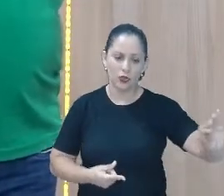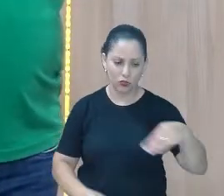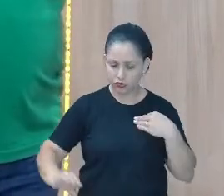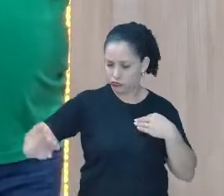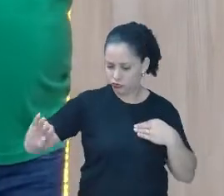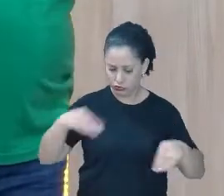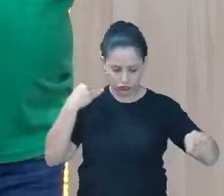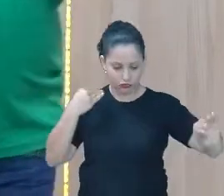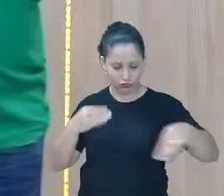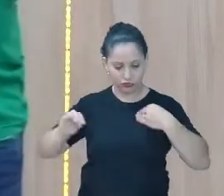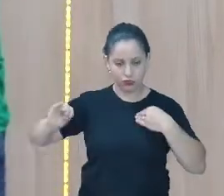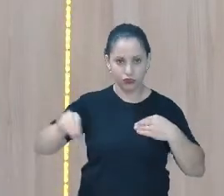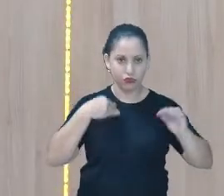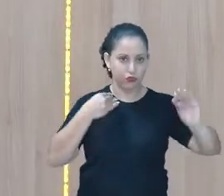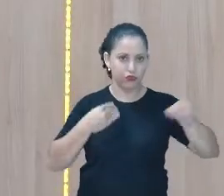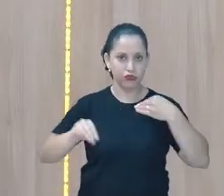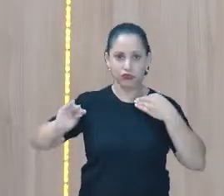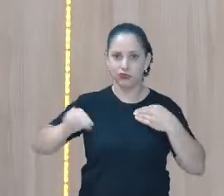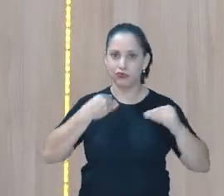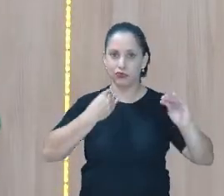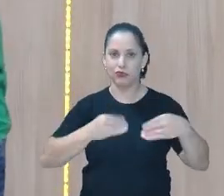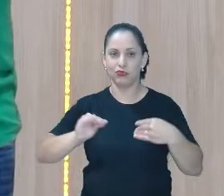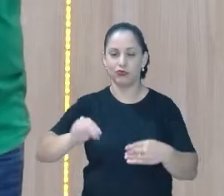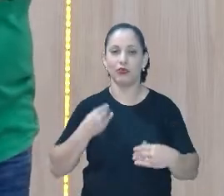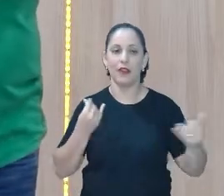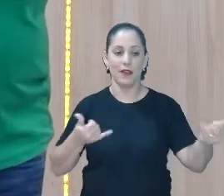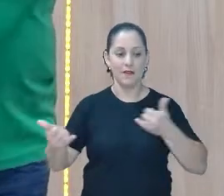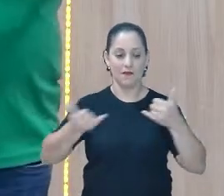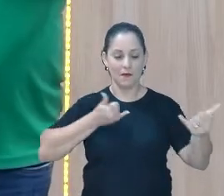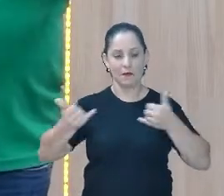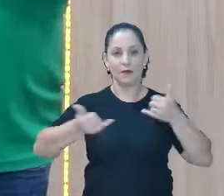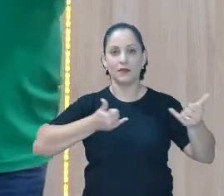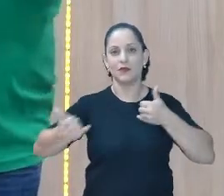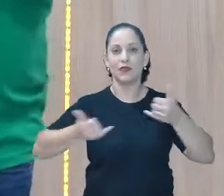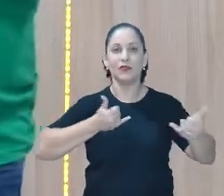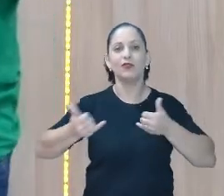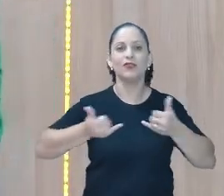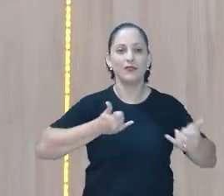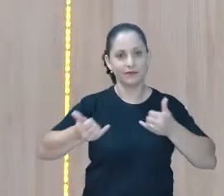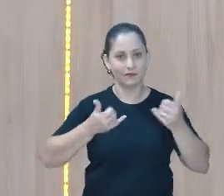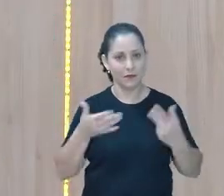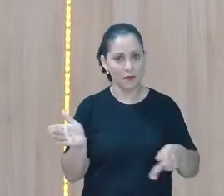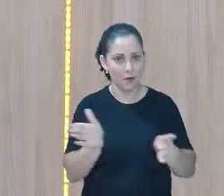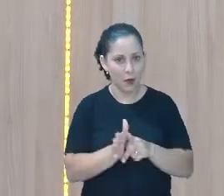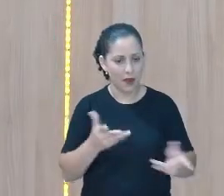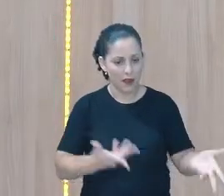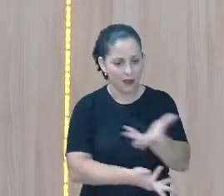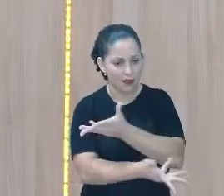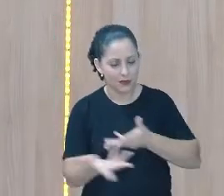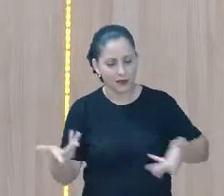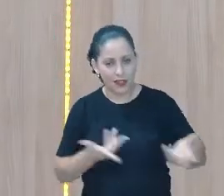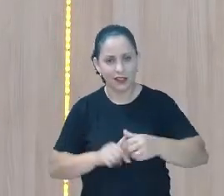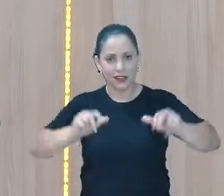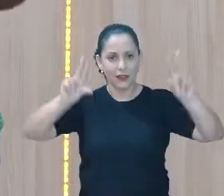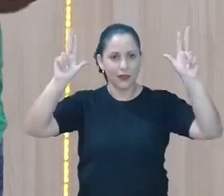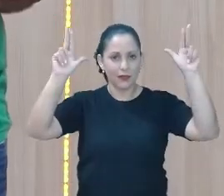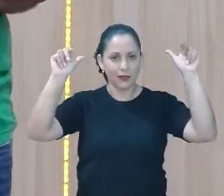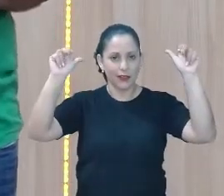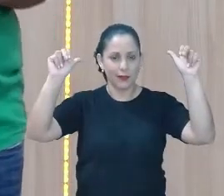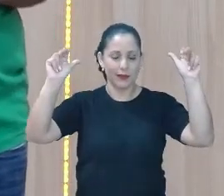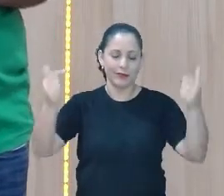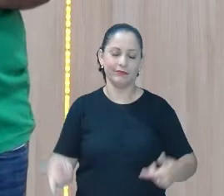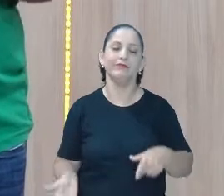vão ser trocadas e vão passar a mostrar, a sugerir para vocês notícias associadas ao tema que você